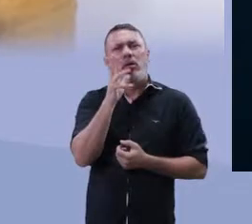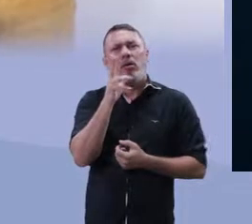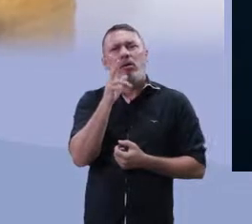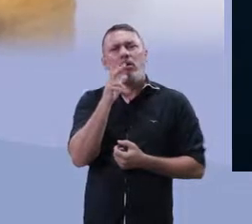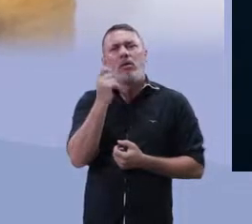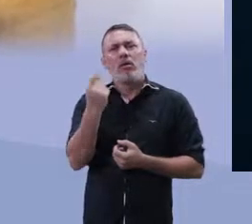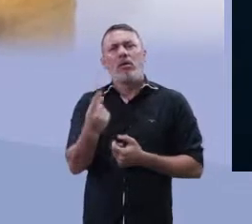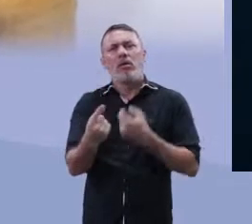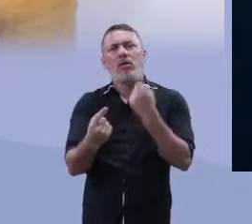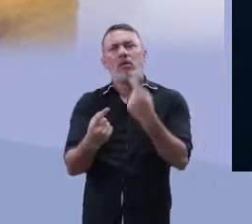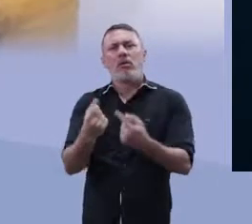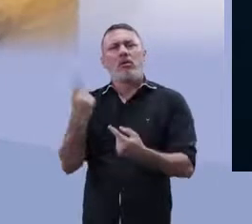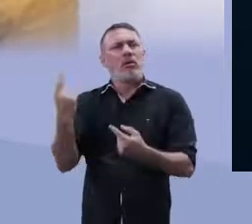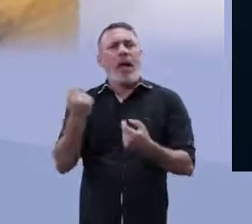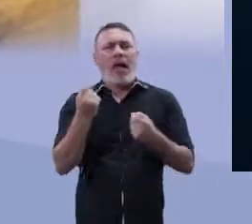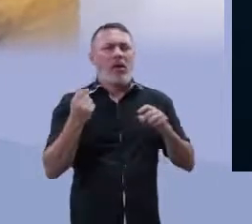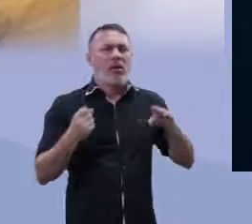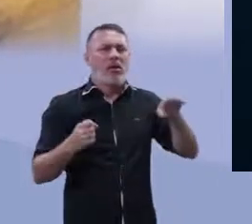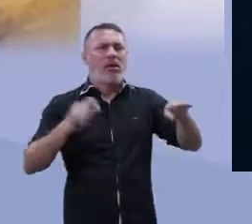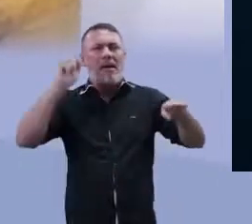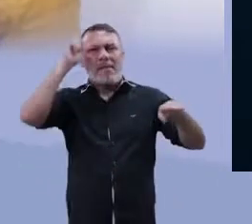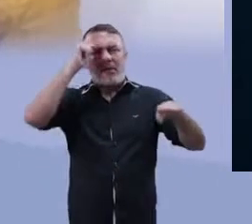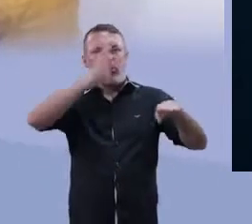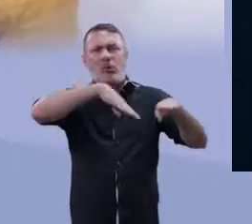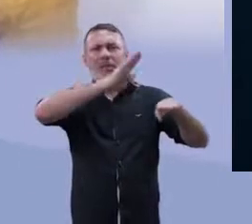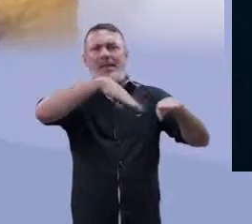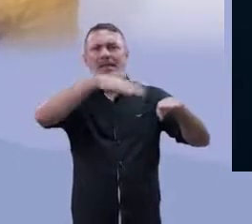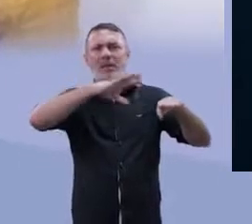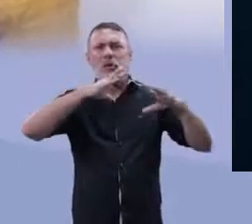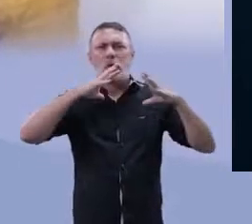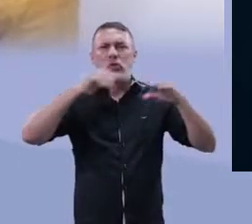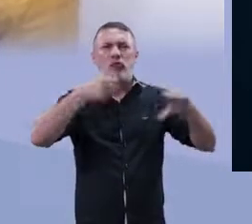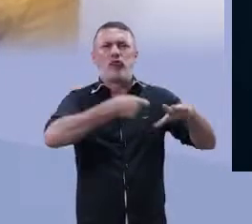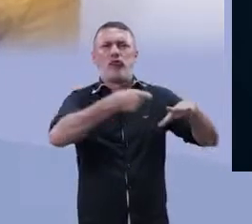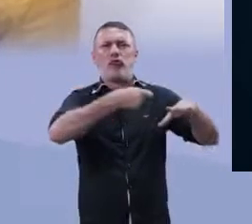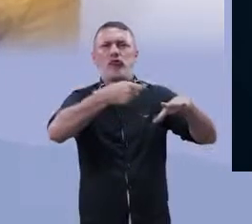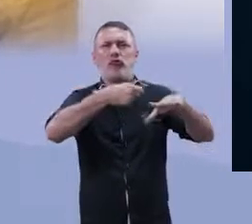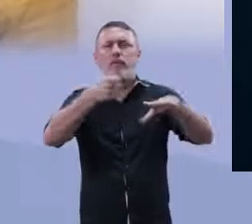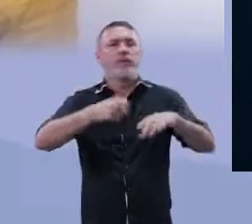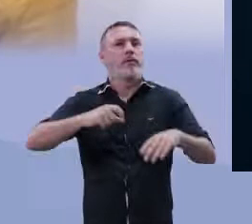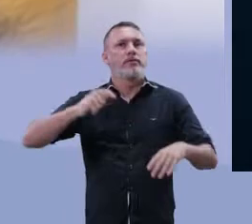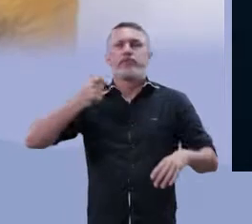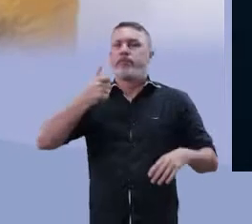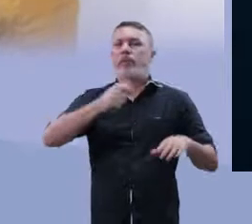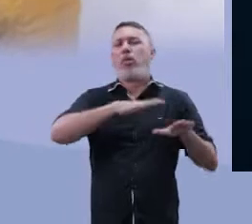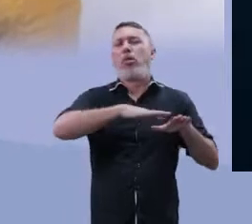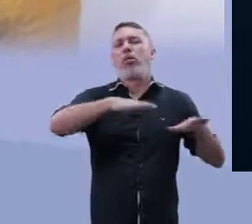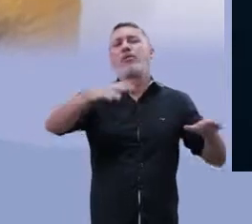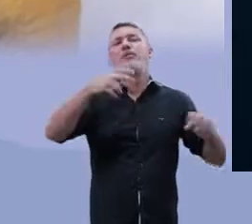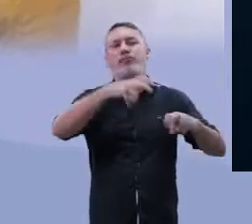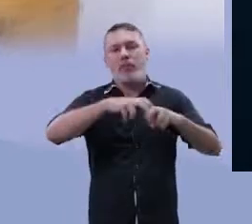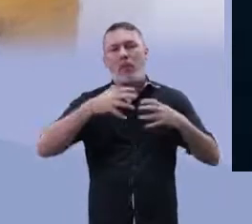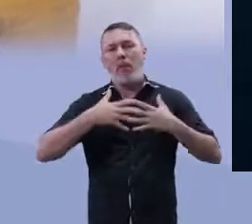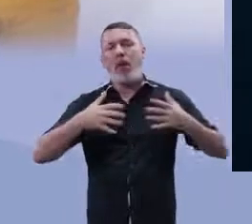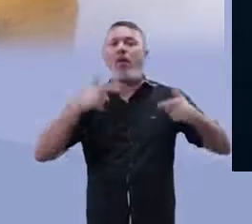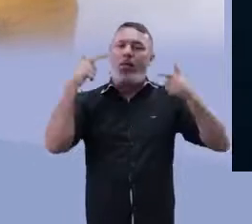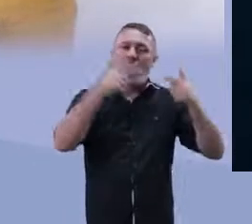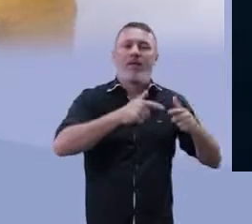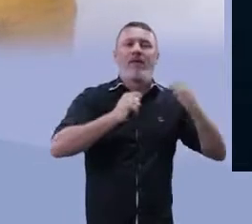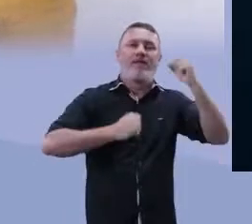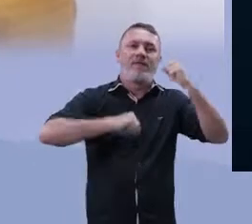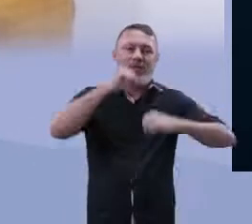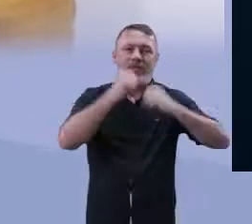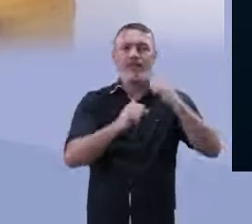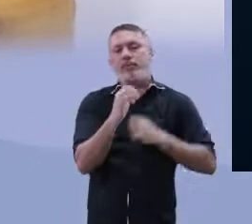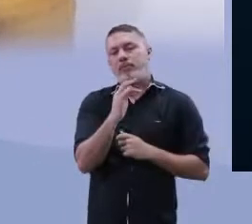o Fordismo é aquele processo onde nós vamos ter a chamada produção em massa. E esse veículo, ele era